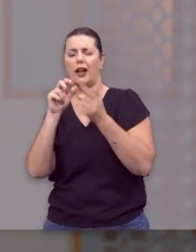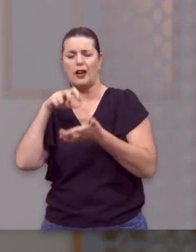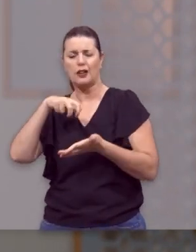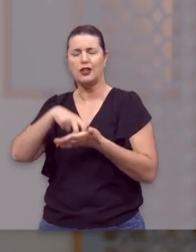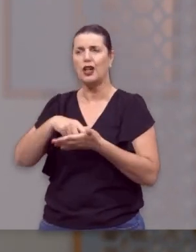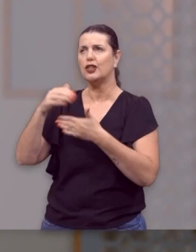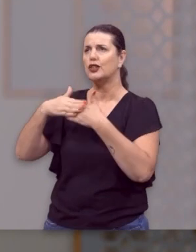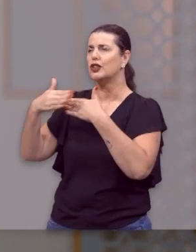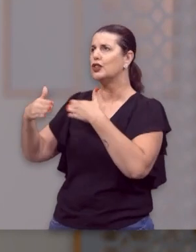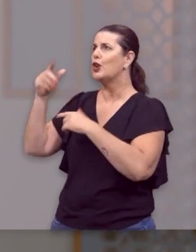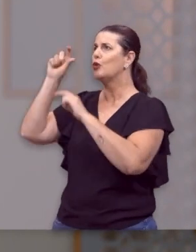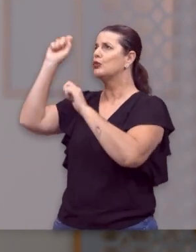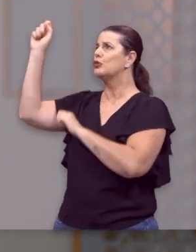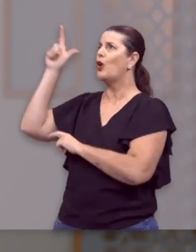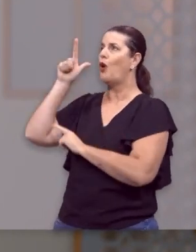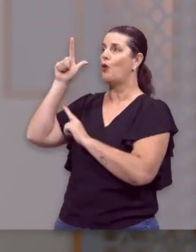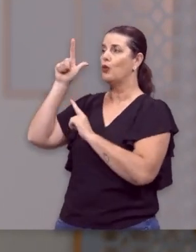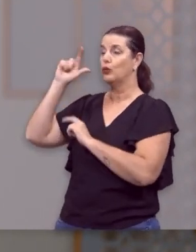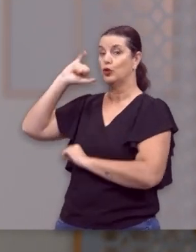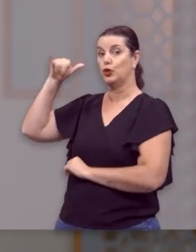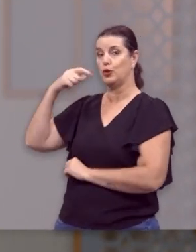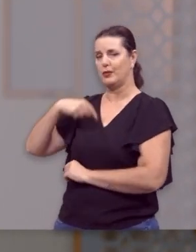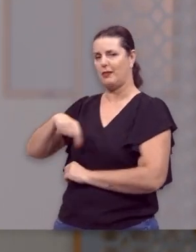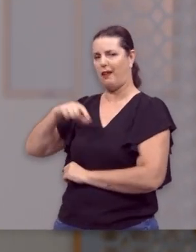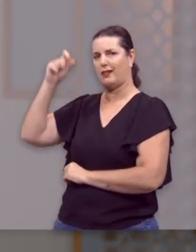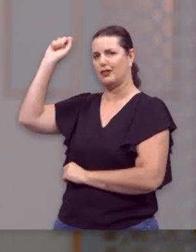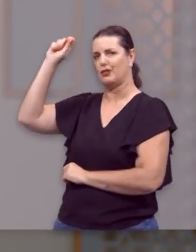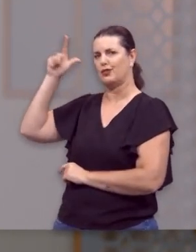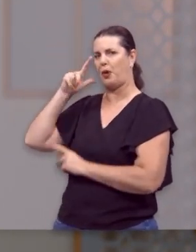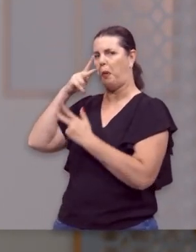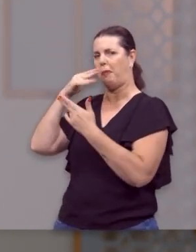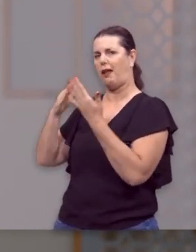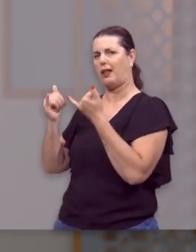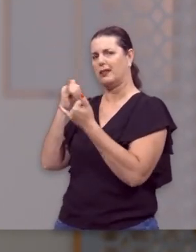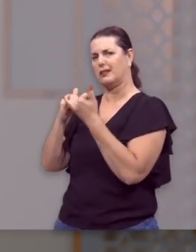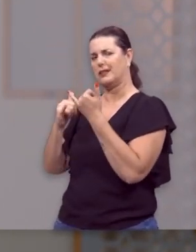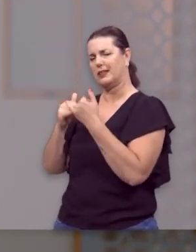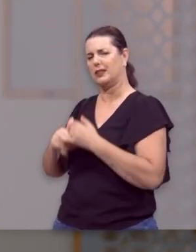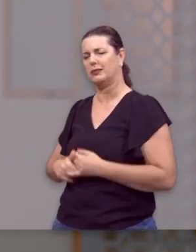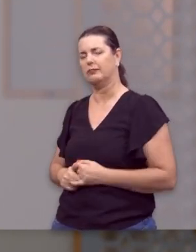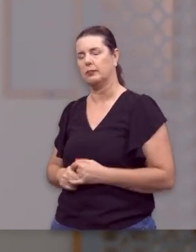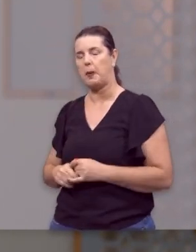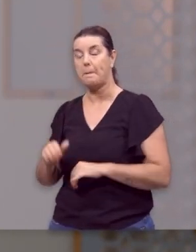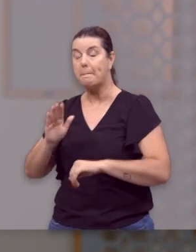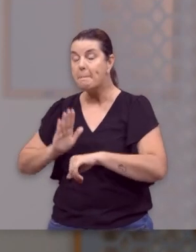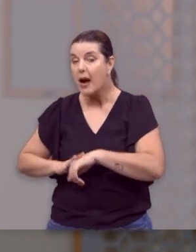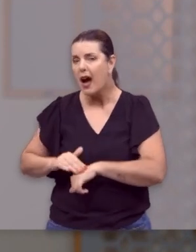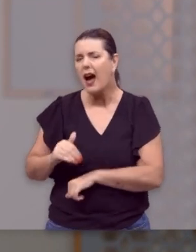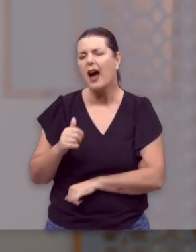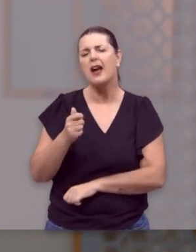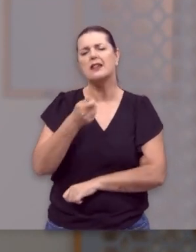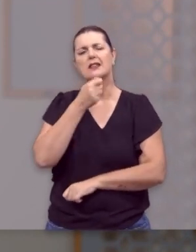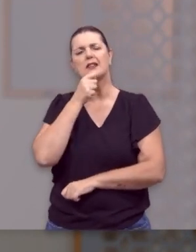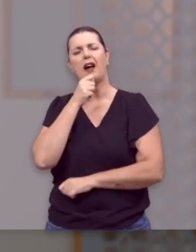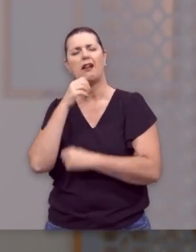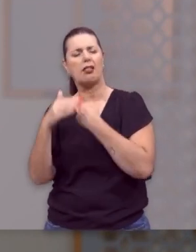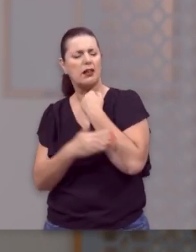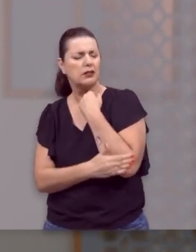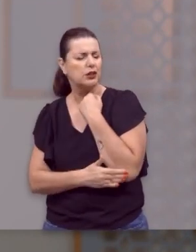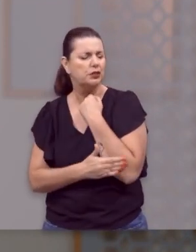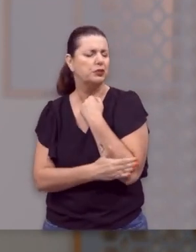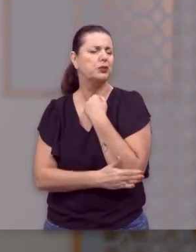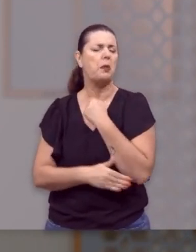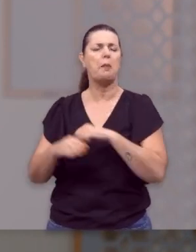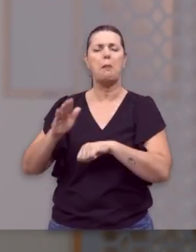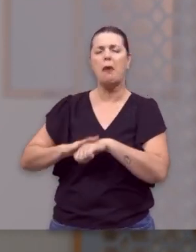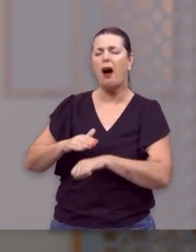dobrassem diante do sol e ele seria o sol. Isso agravou ainda mais o problema da mágoa, do ódio, dos